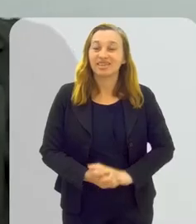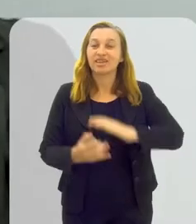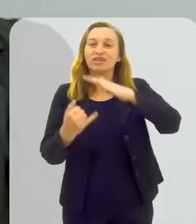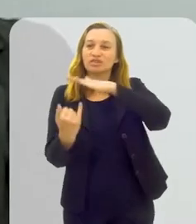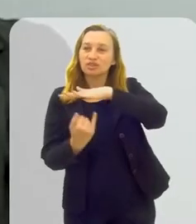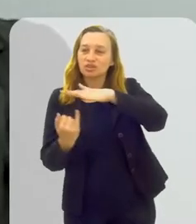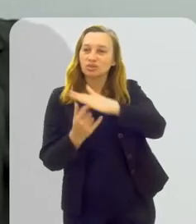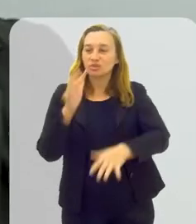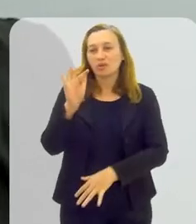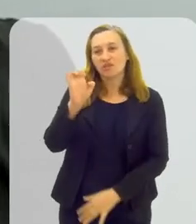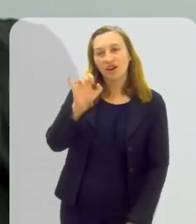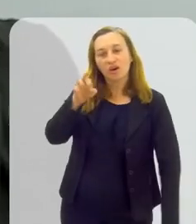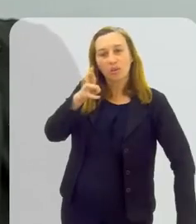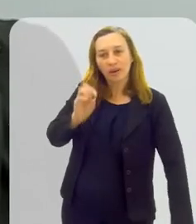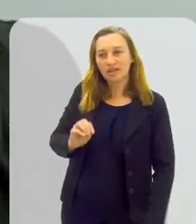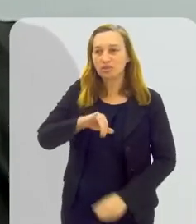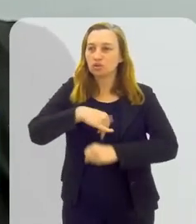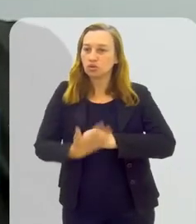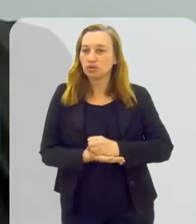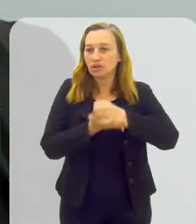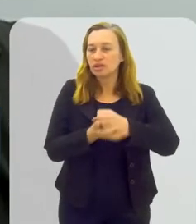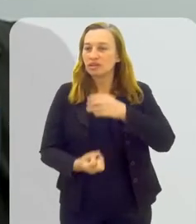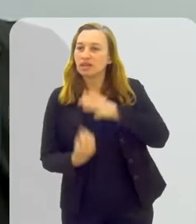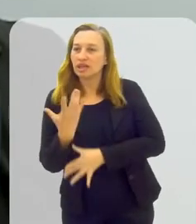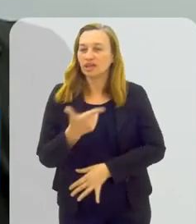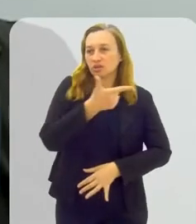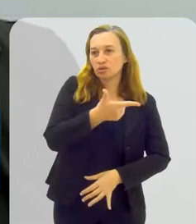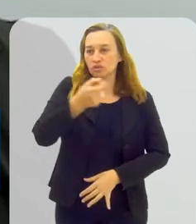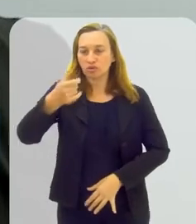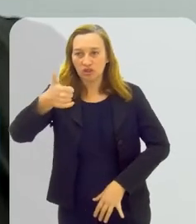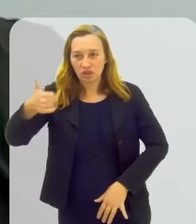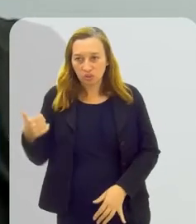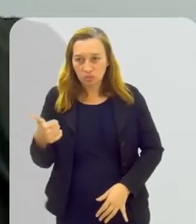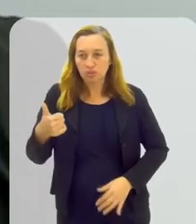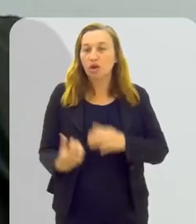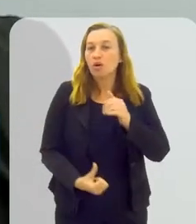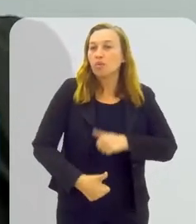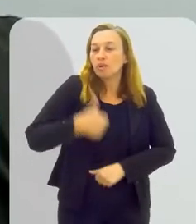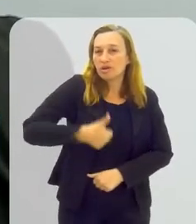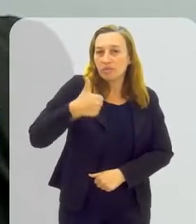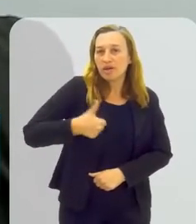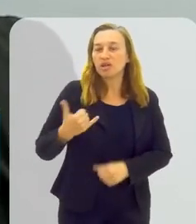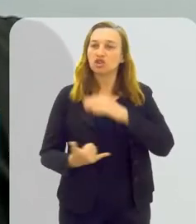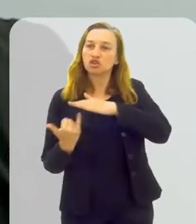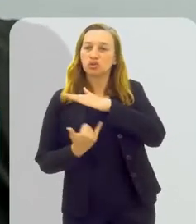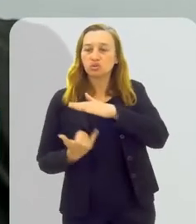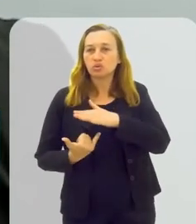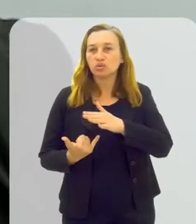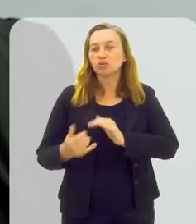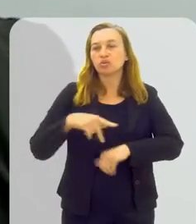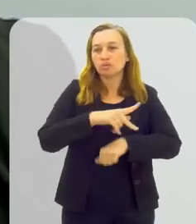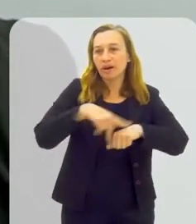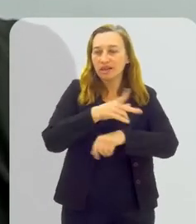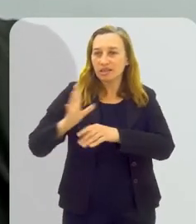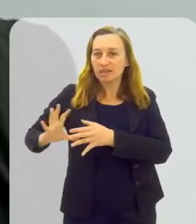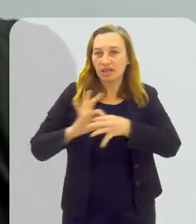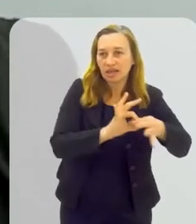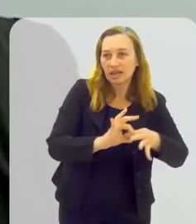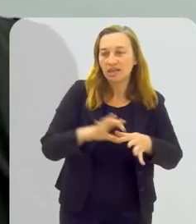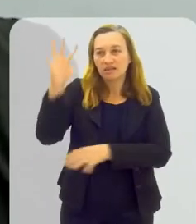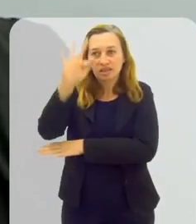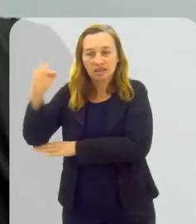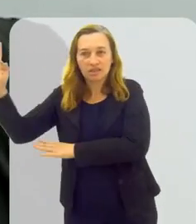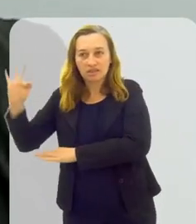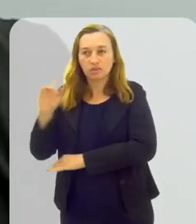o instituto foi comércio de sustentabilidade foi criada em 2021 e é o primeiro Instituto do país ligado uma federação de